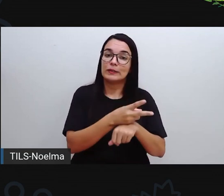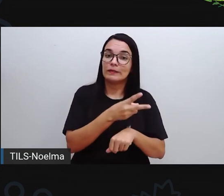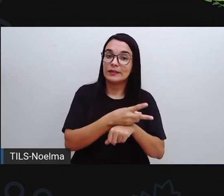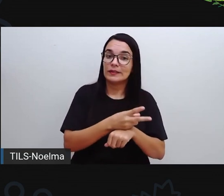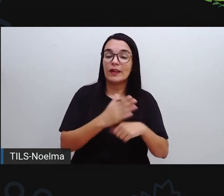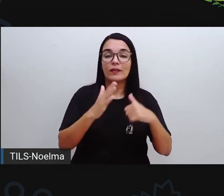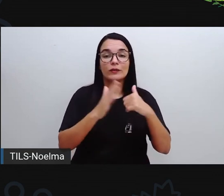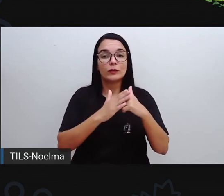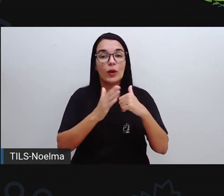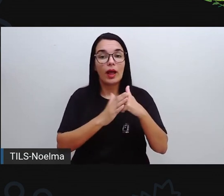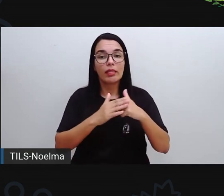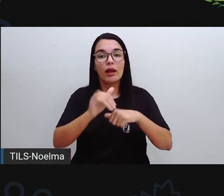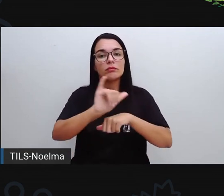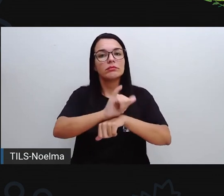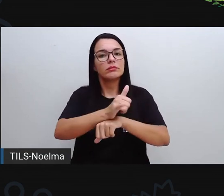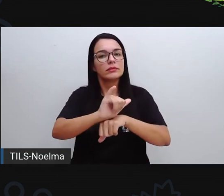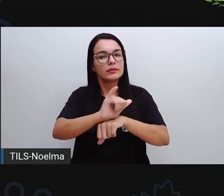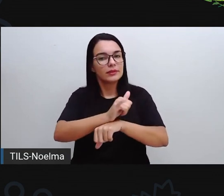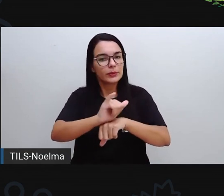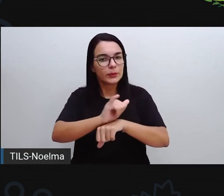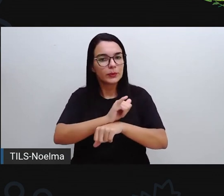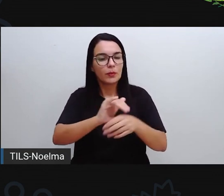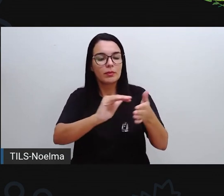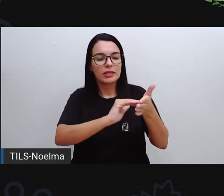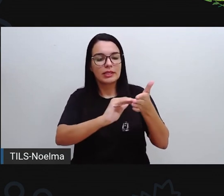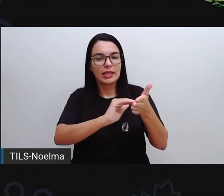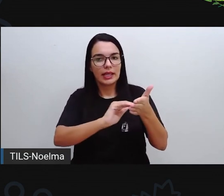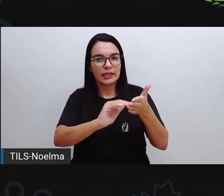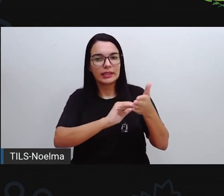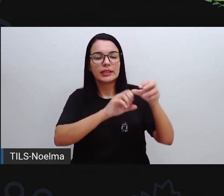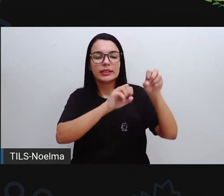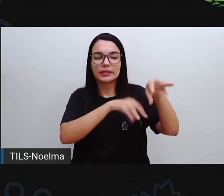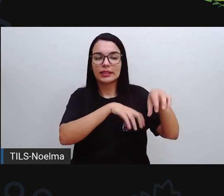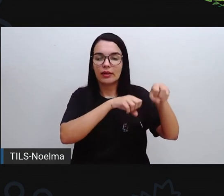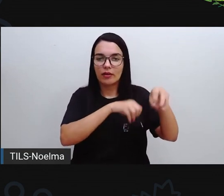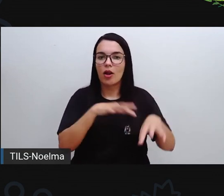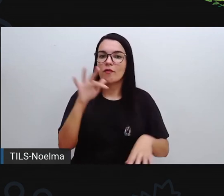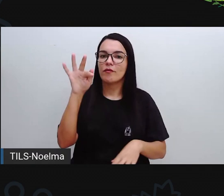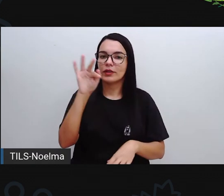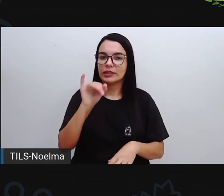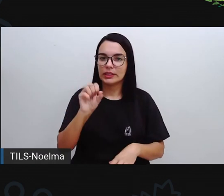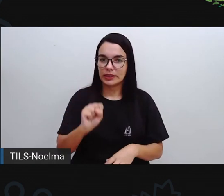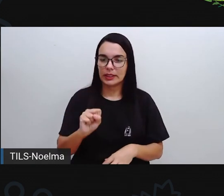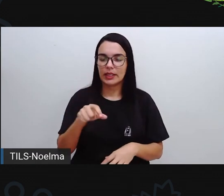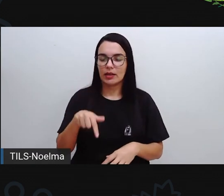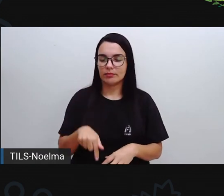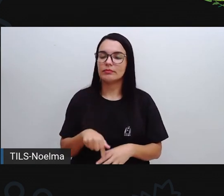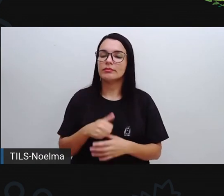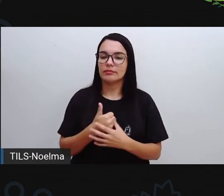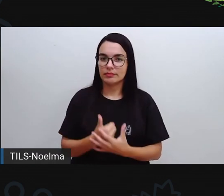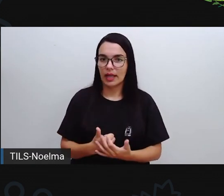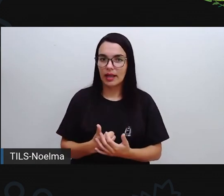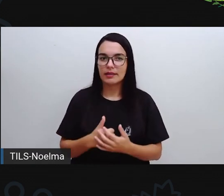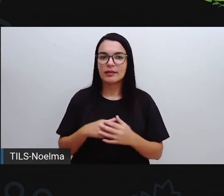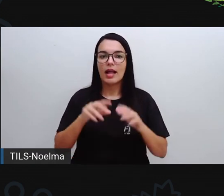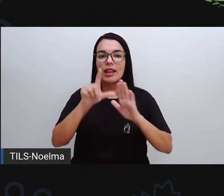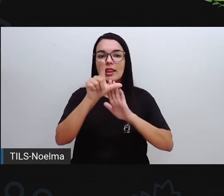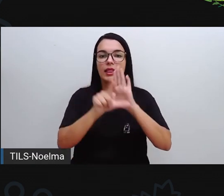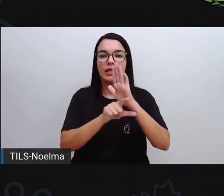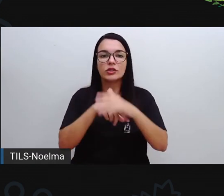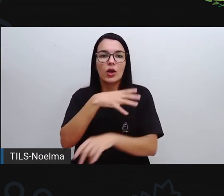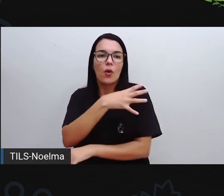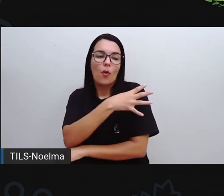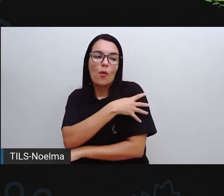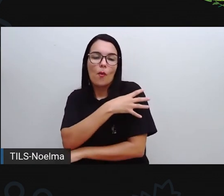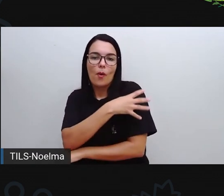novamente, que ela está disponível lá no nosso canal, o canal da Seduc de Feira de Santana, no YouTube, na nossa